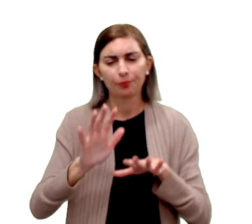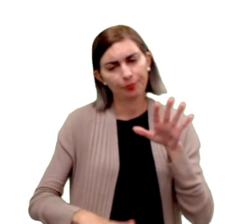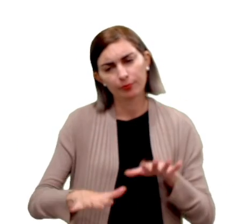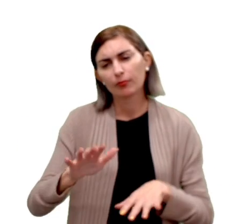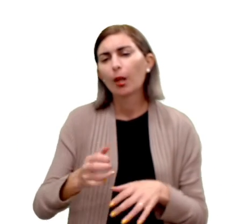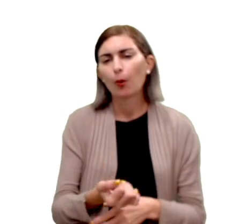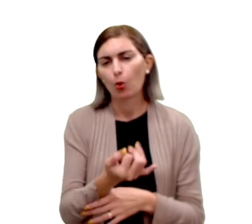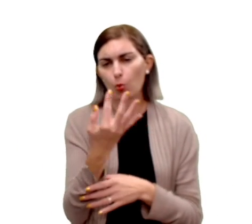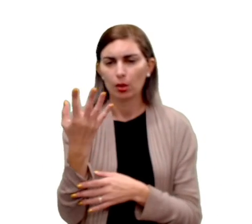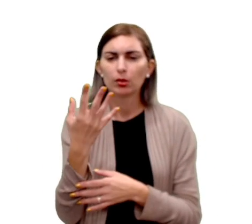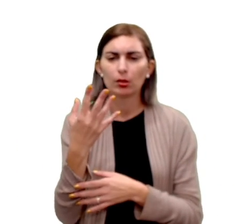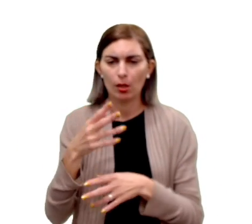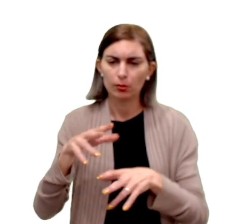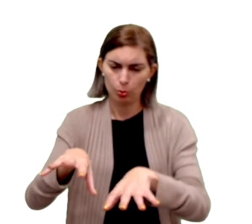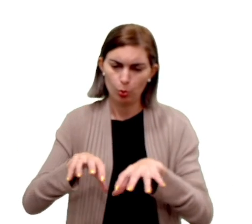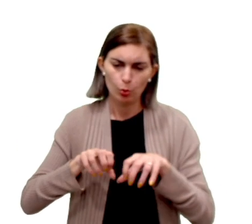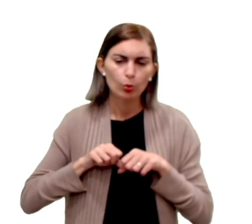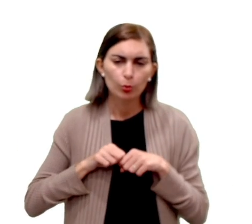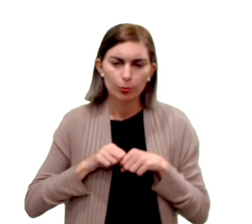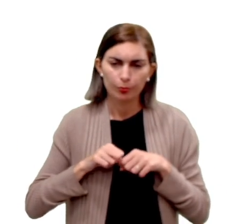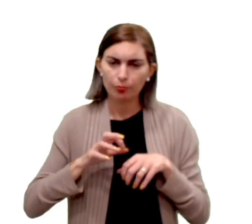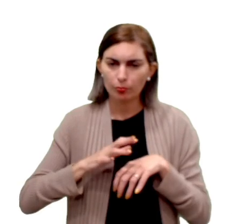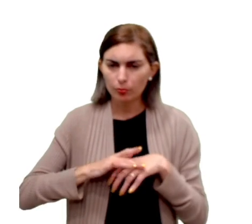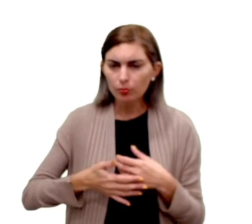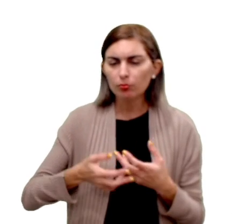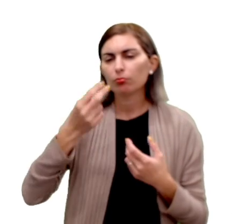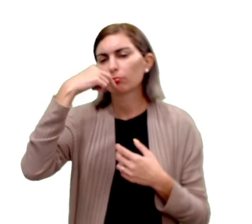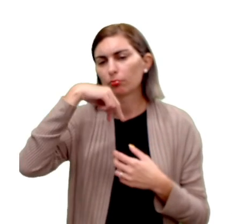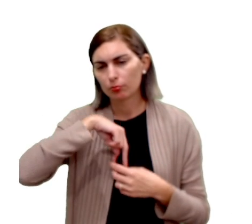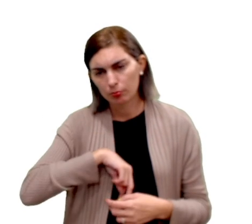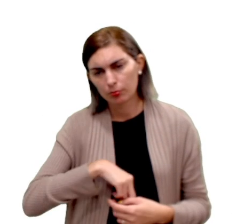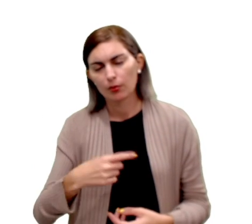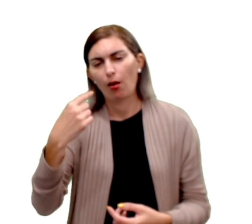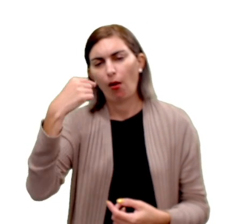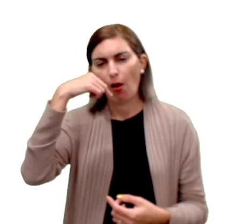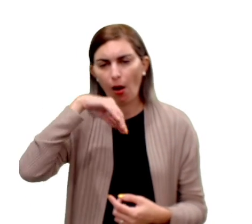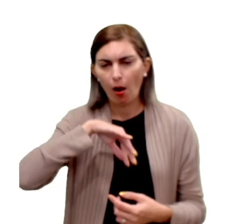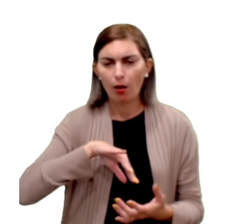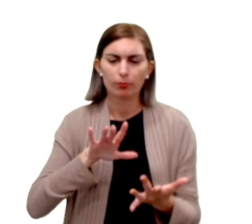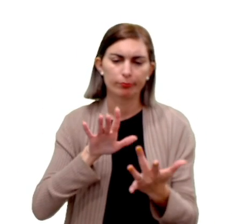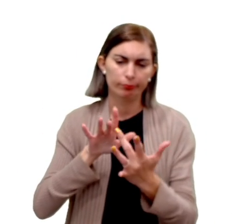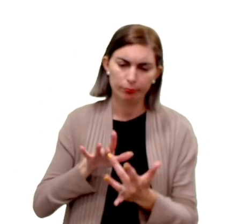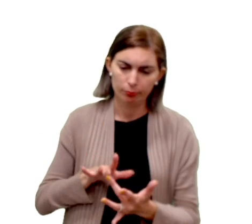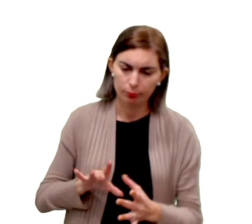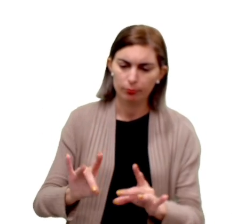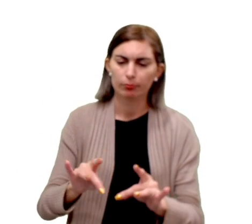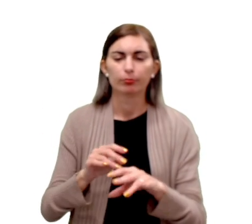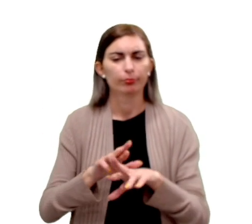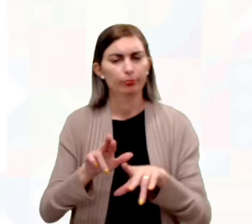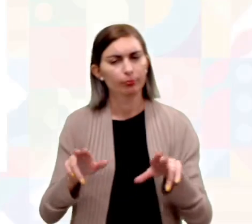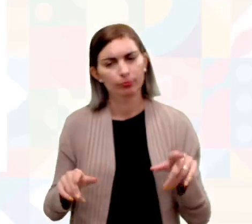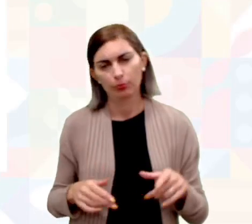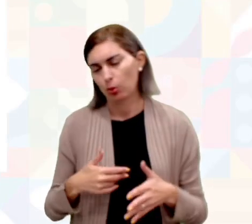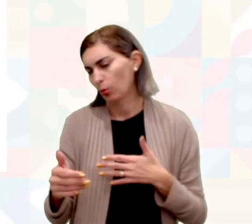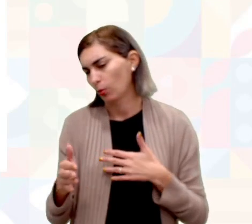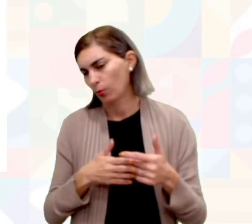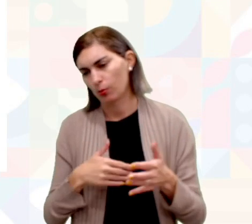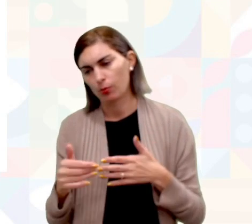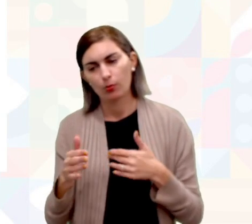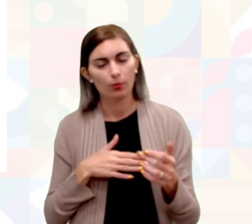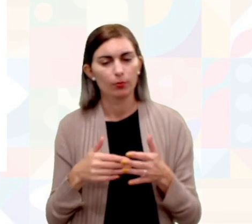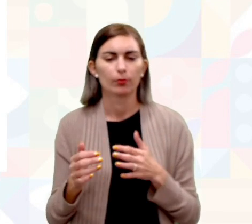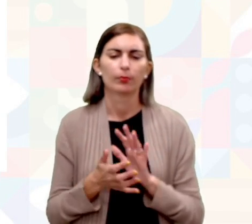de produto que vai ser absorvida, seja por inalação, né, seja por contato, enfim, por qualquer via de